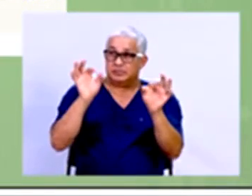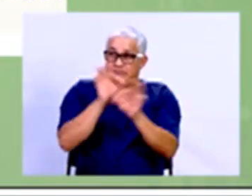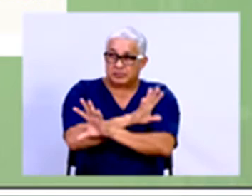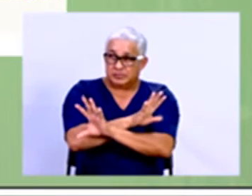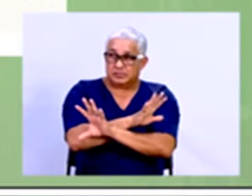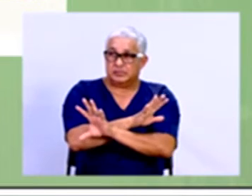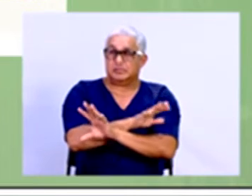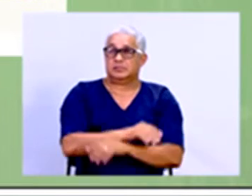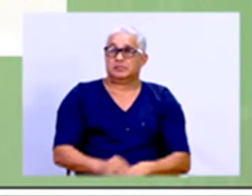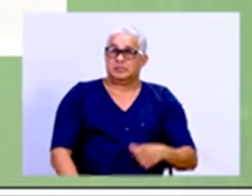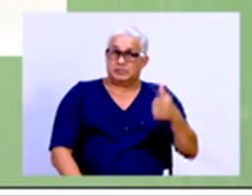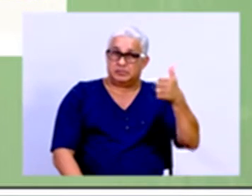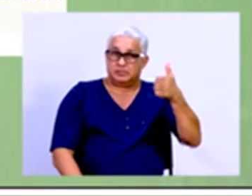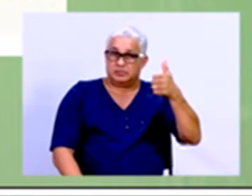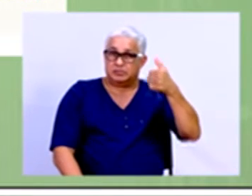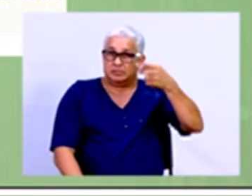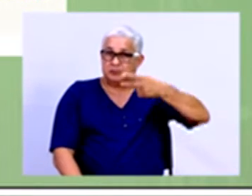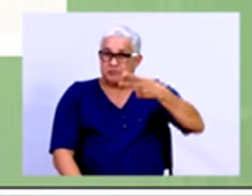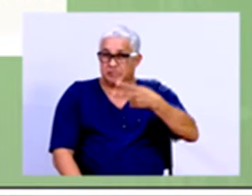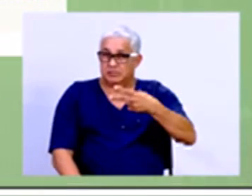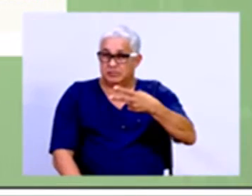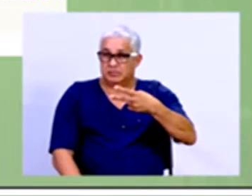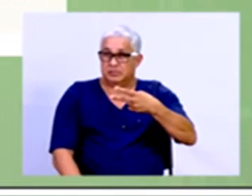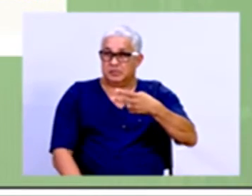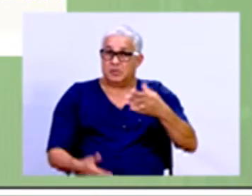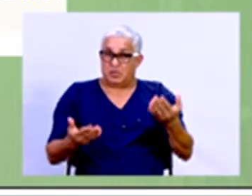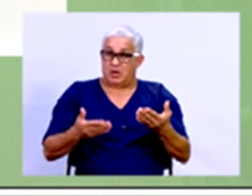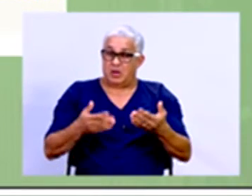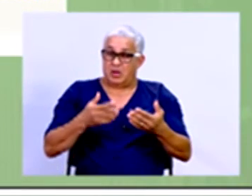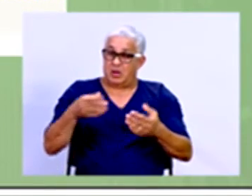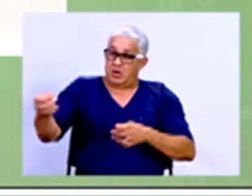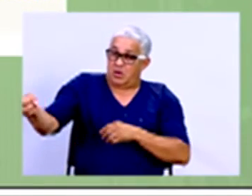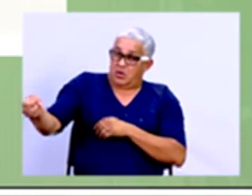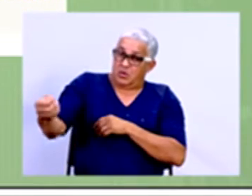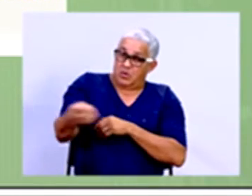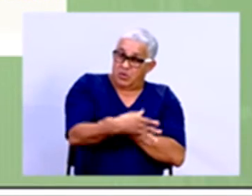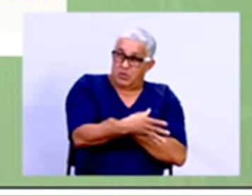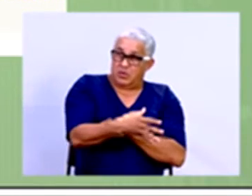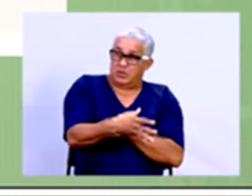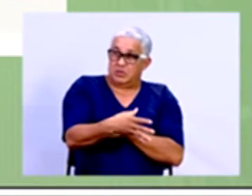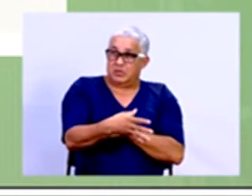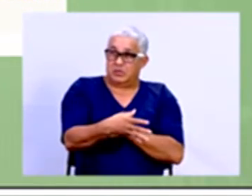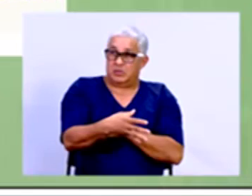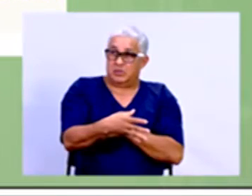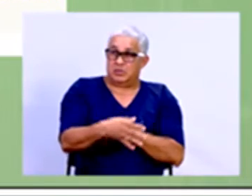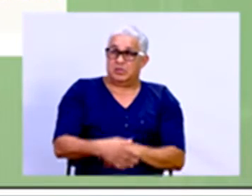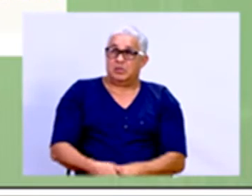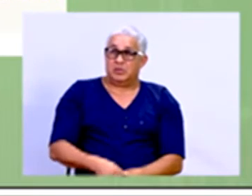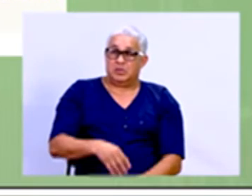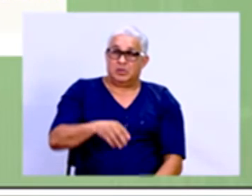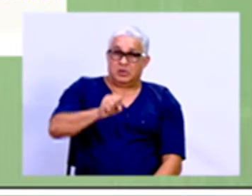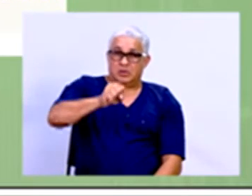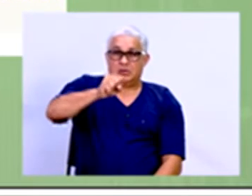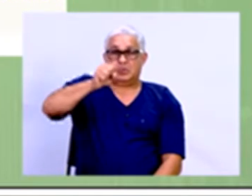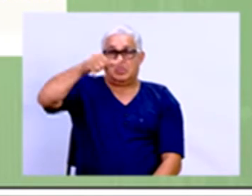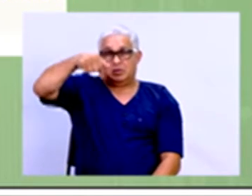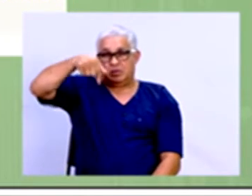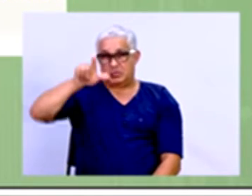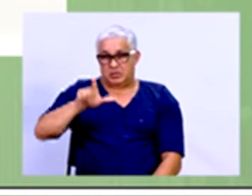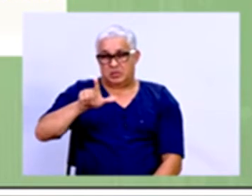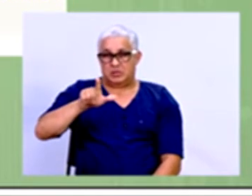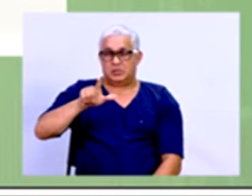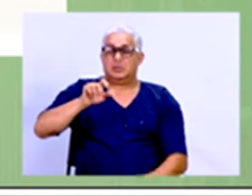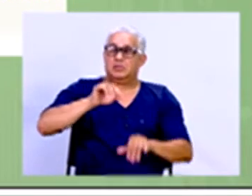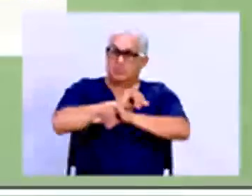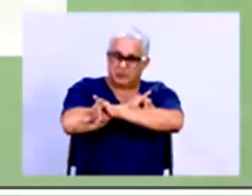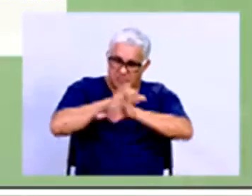esses dois passos, o último passo é fazer a atualização, passando um comando SQL mesmo, né, passando as informações e